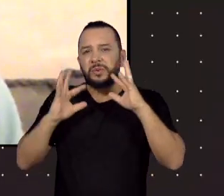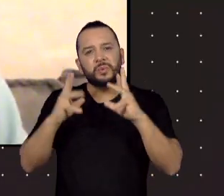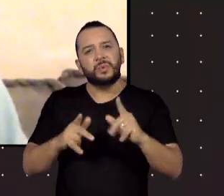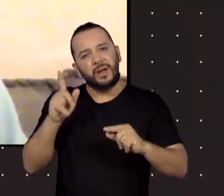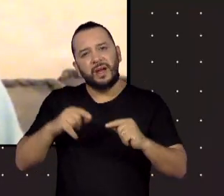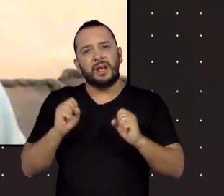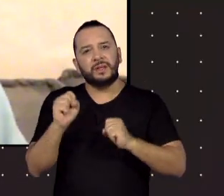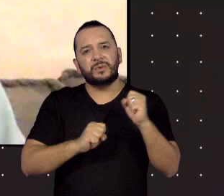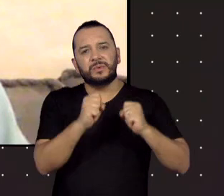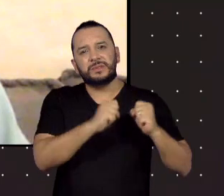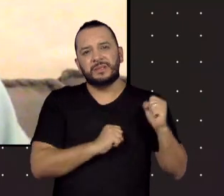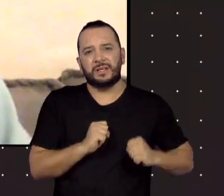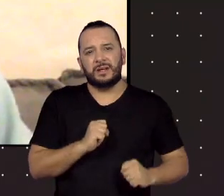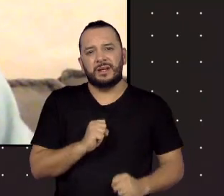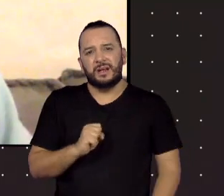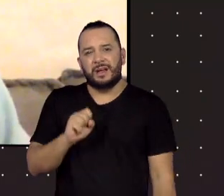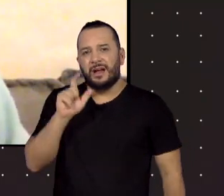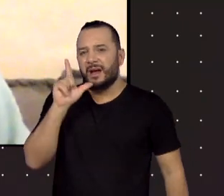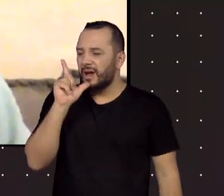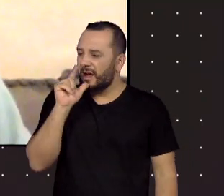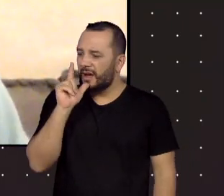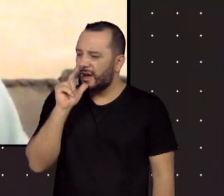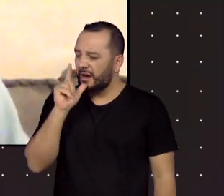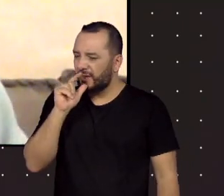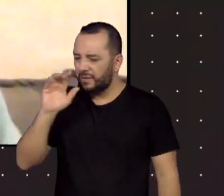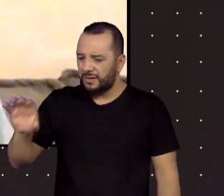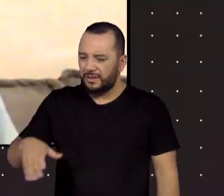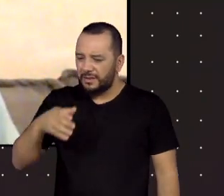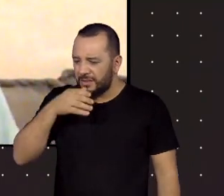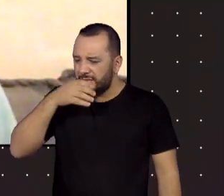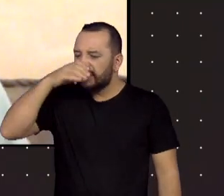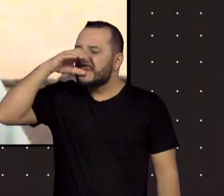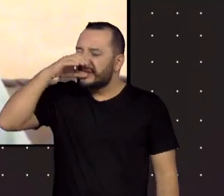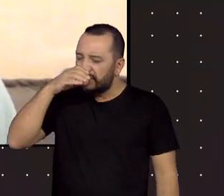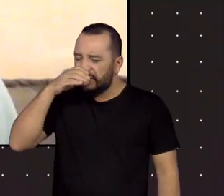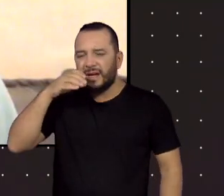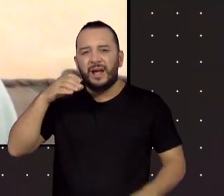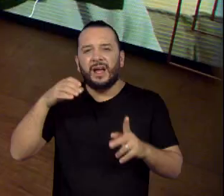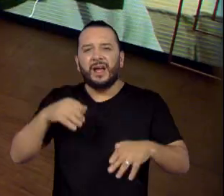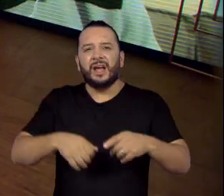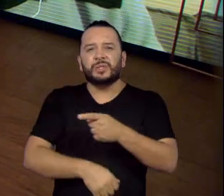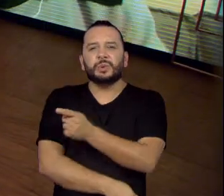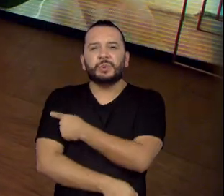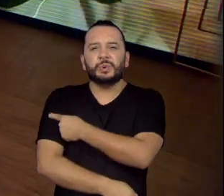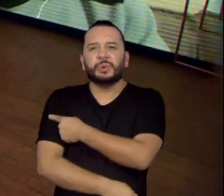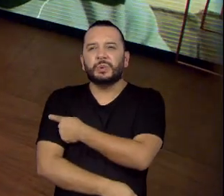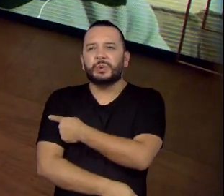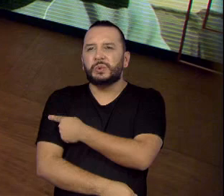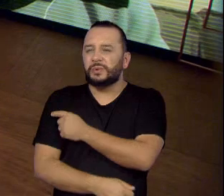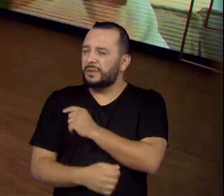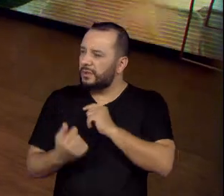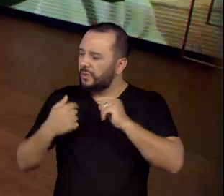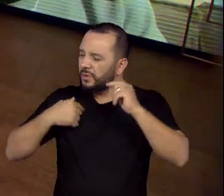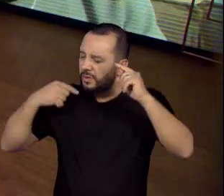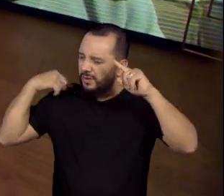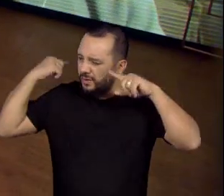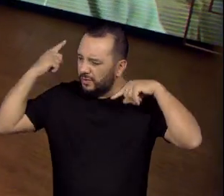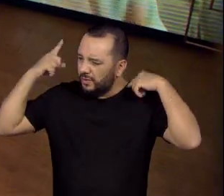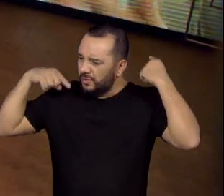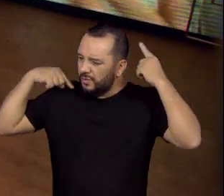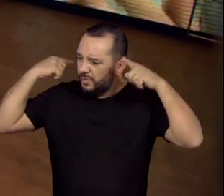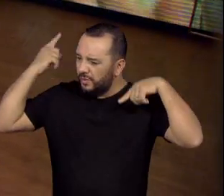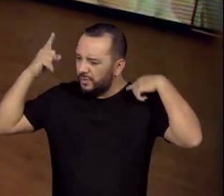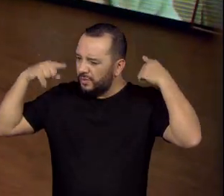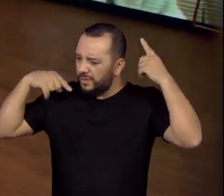A água que se bebe é a urina reciclada. E as loucuras todas. Eu me achei aquilo